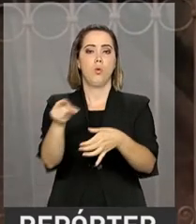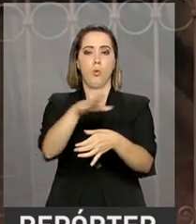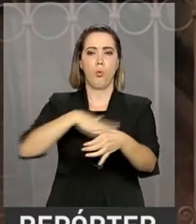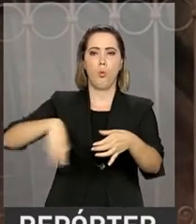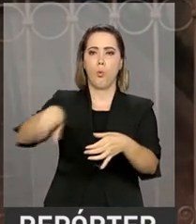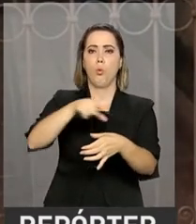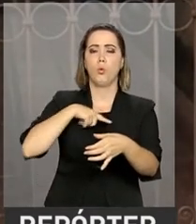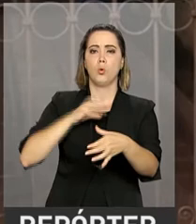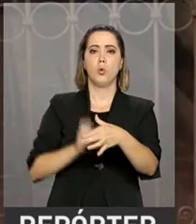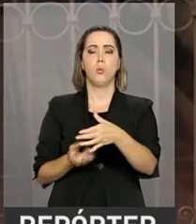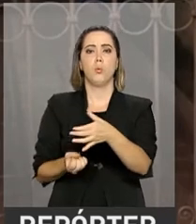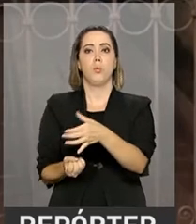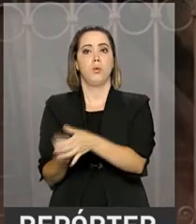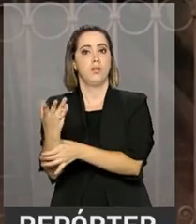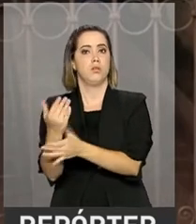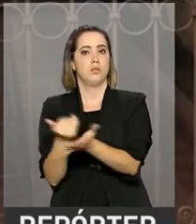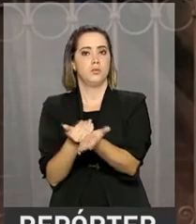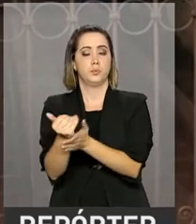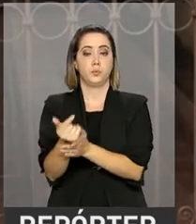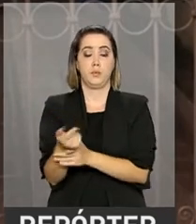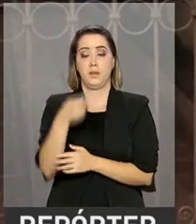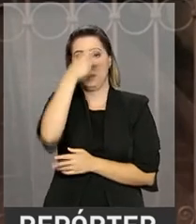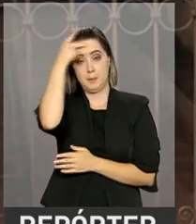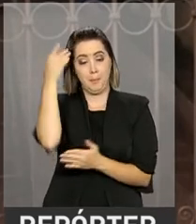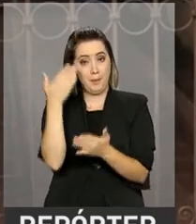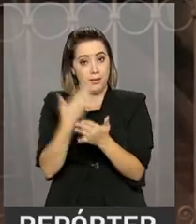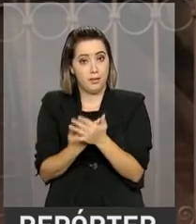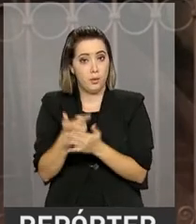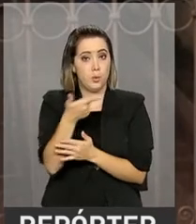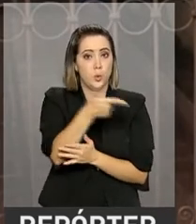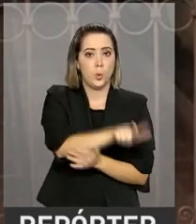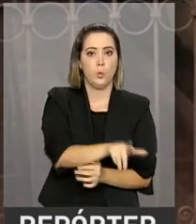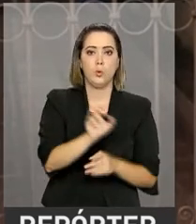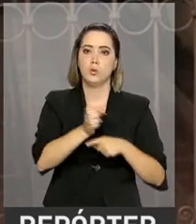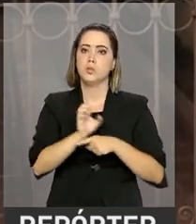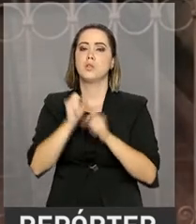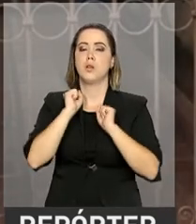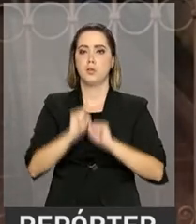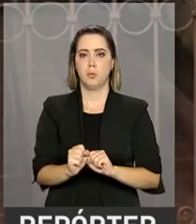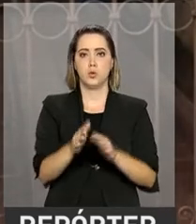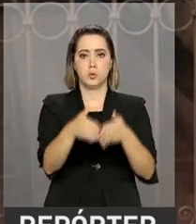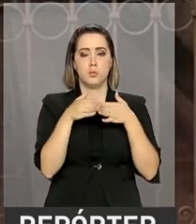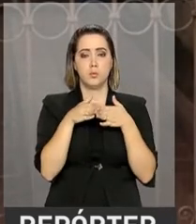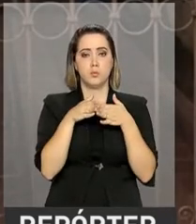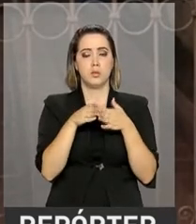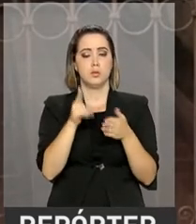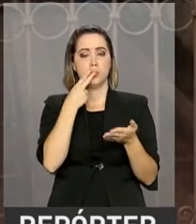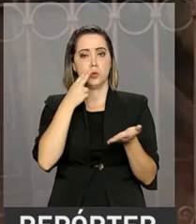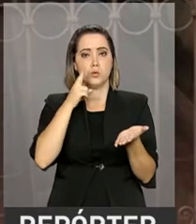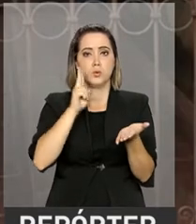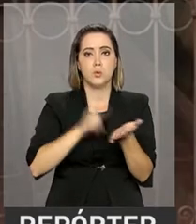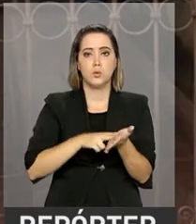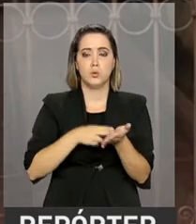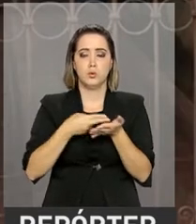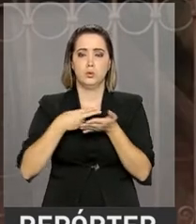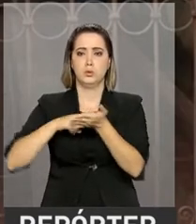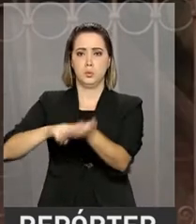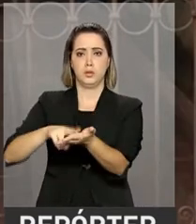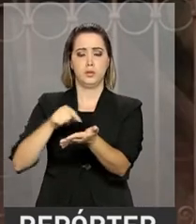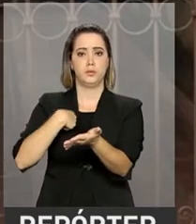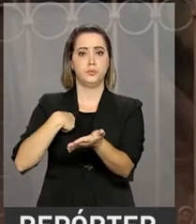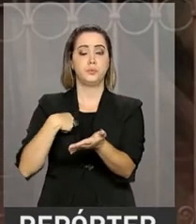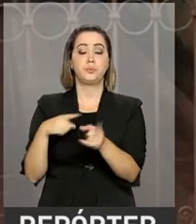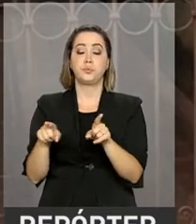Quem perder um documento fora do domicílio onde reside, pode solicitar aos Correios para encaminhá-lo à agência mais próxima. É